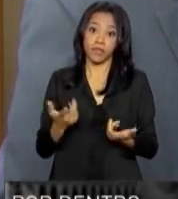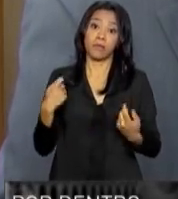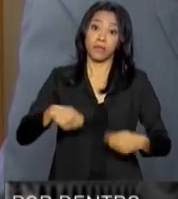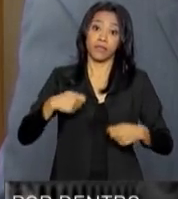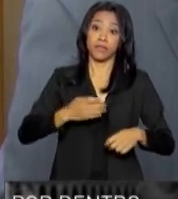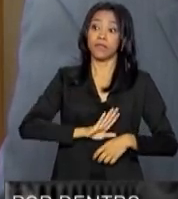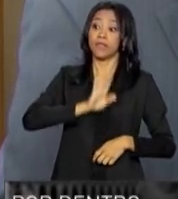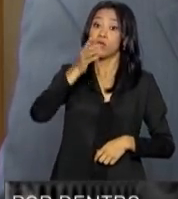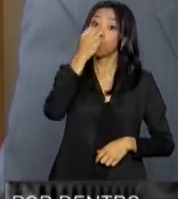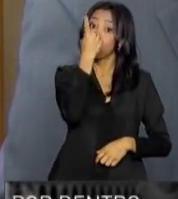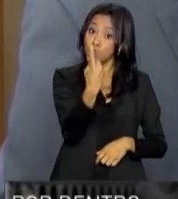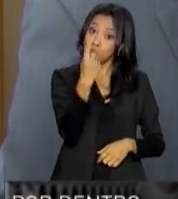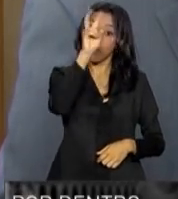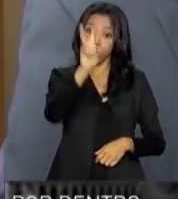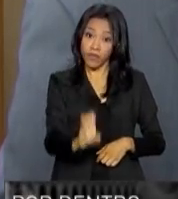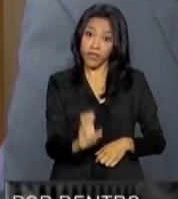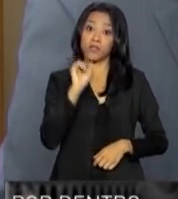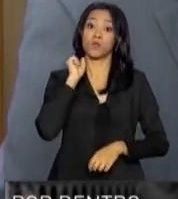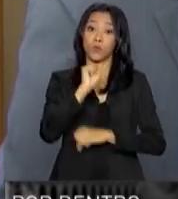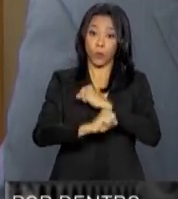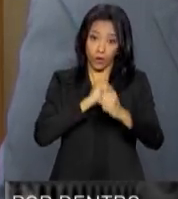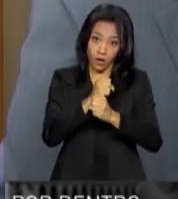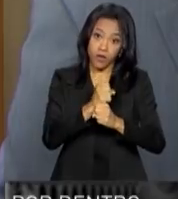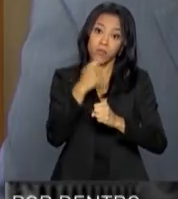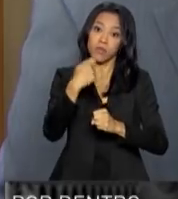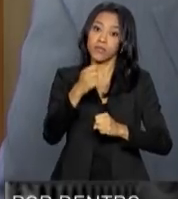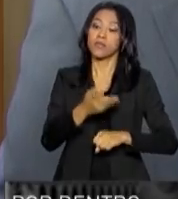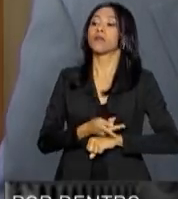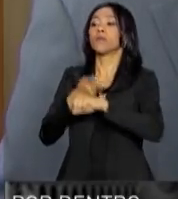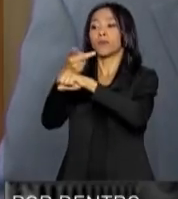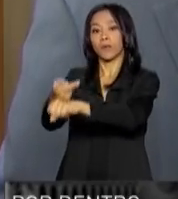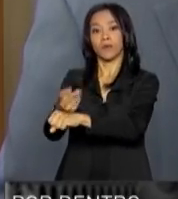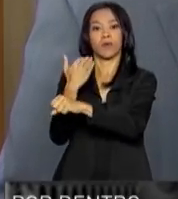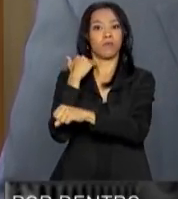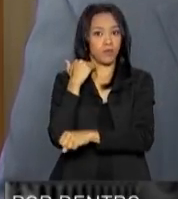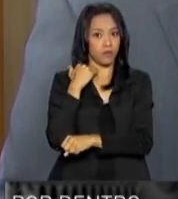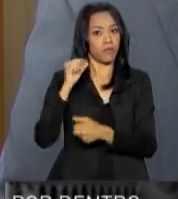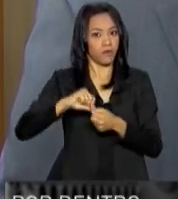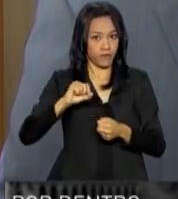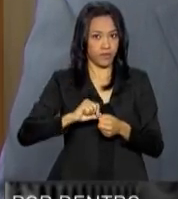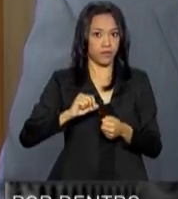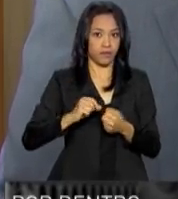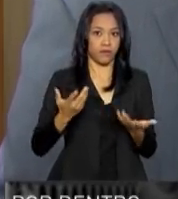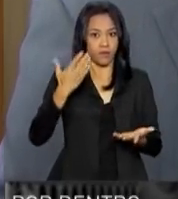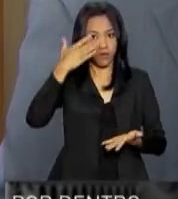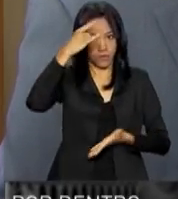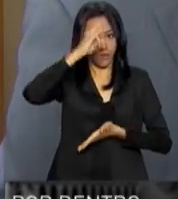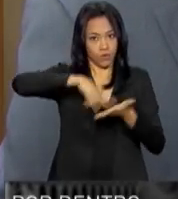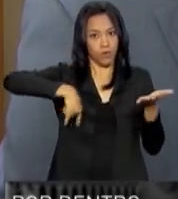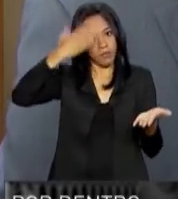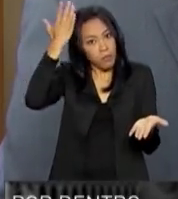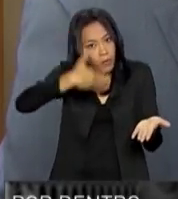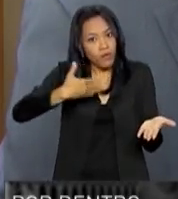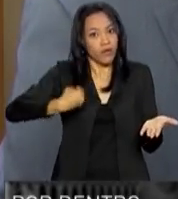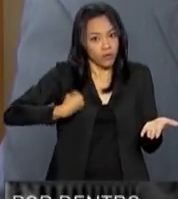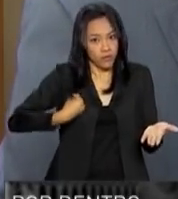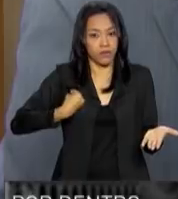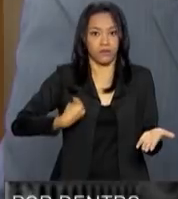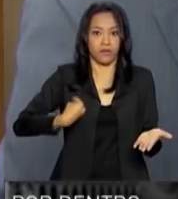uma vez durante o ano para fazer o seu processo de fé e de vida é essas últimas pessoas que faltam para fazer o